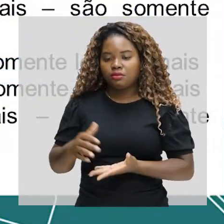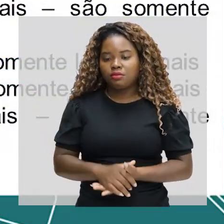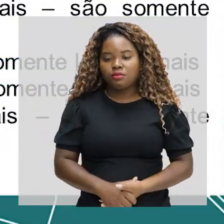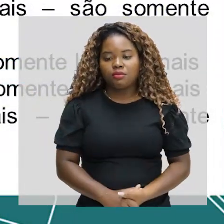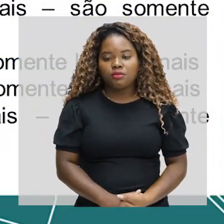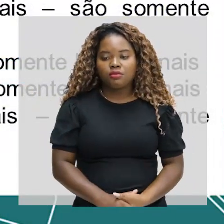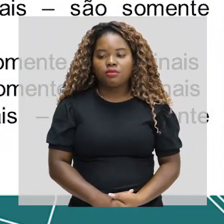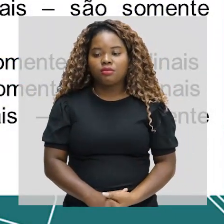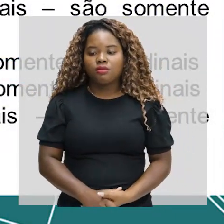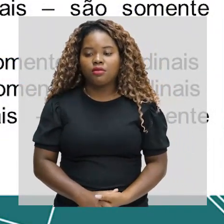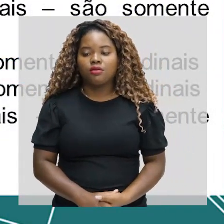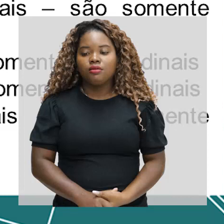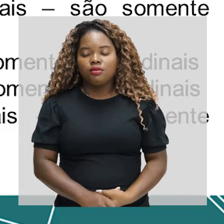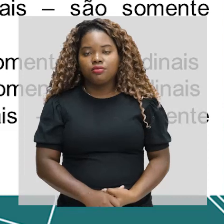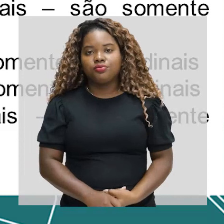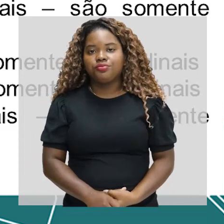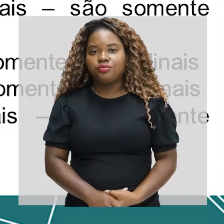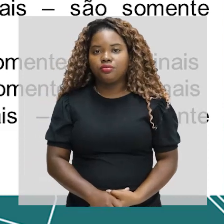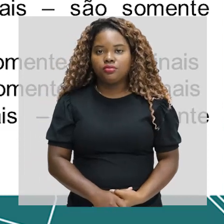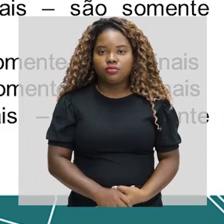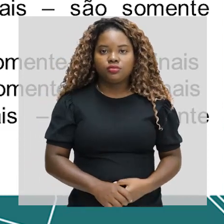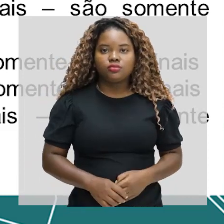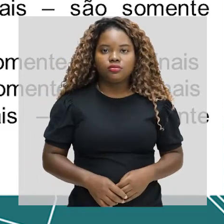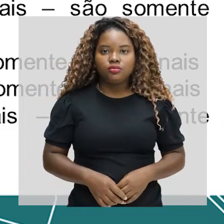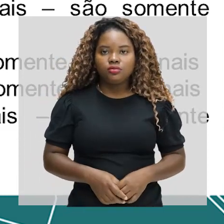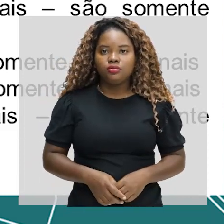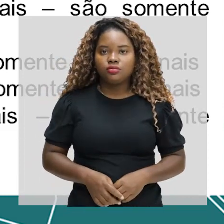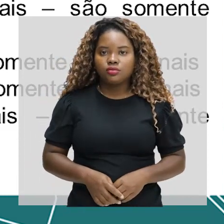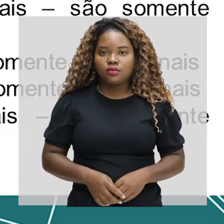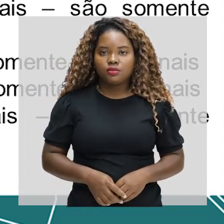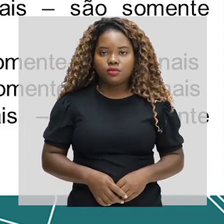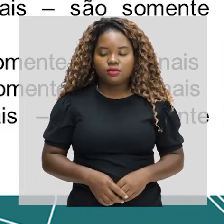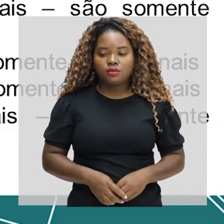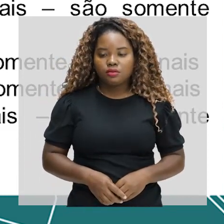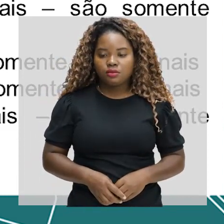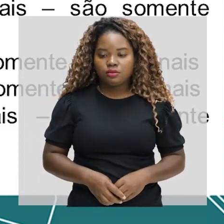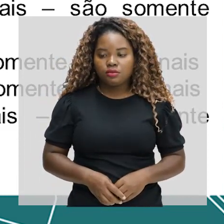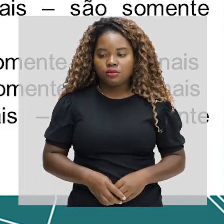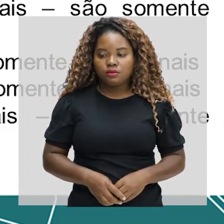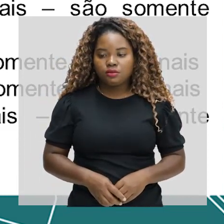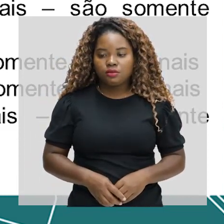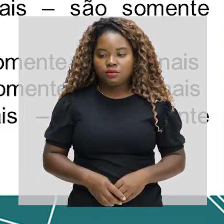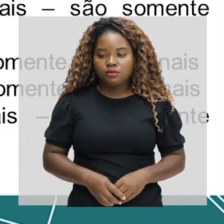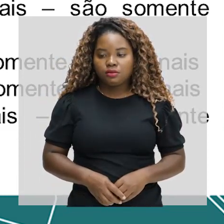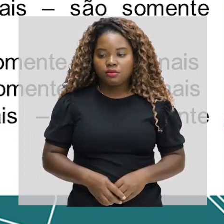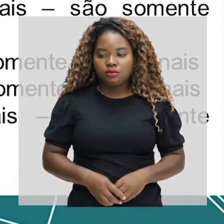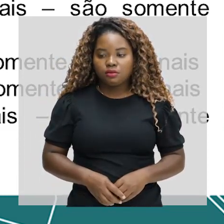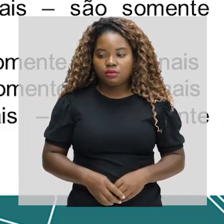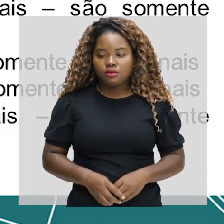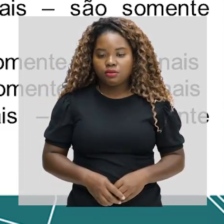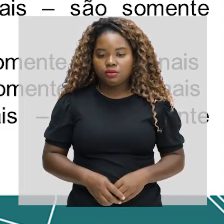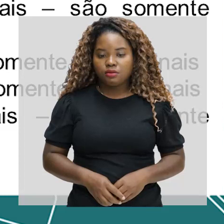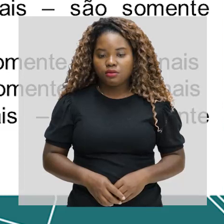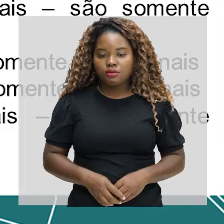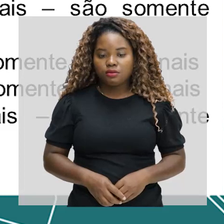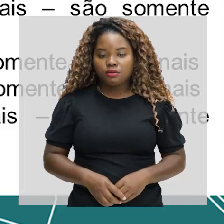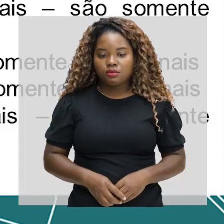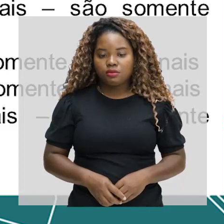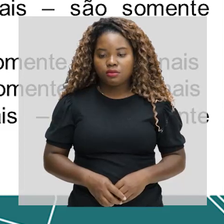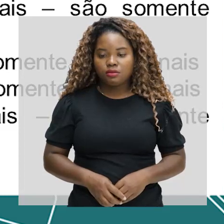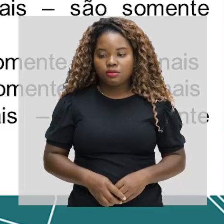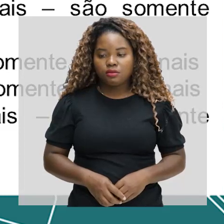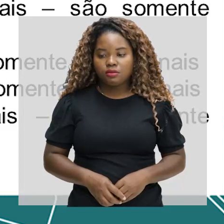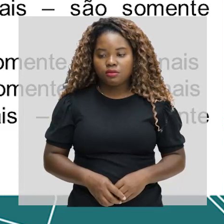As ondas mecânicas no interior, né, de meios fluidos, aí